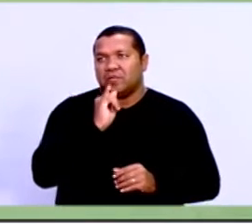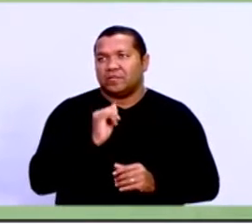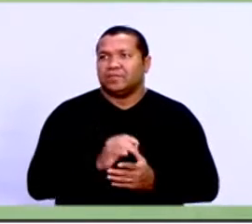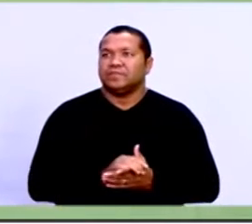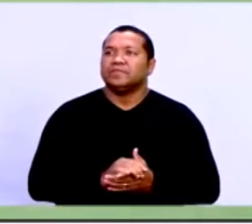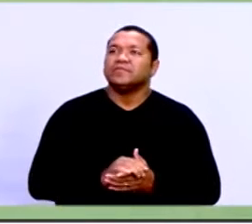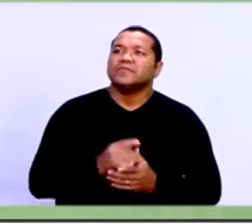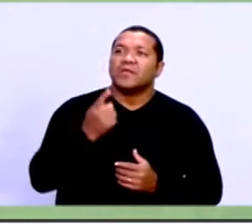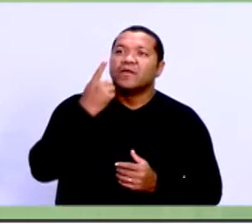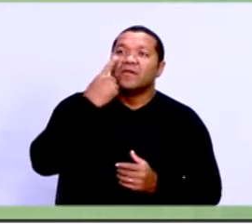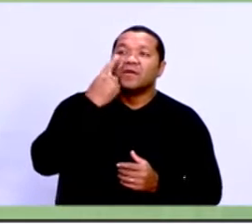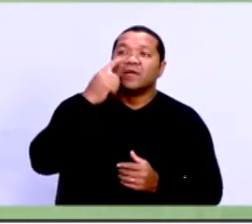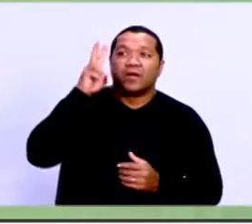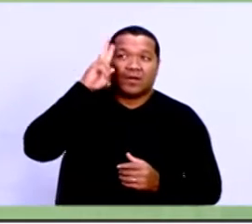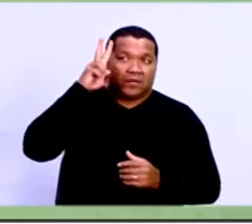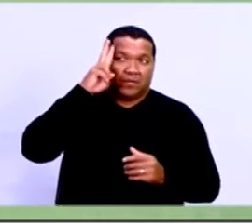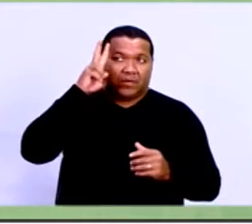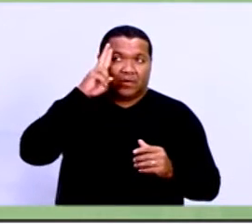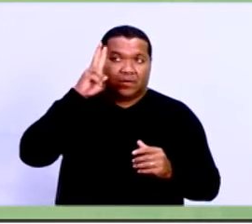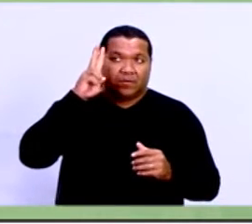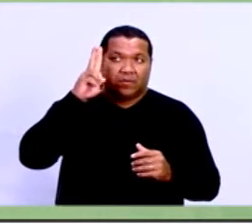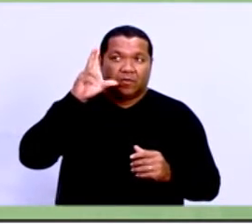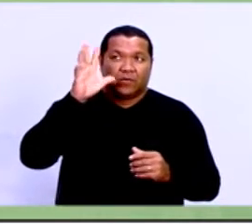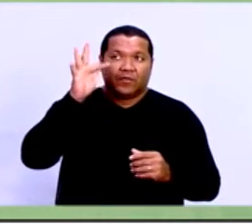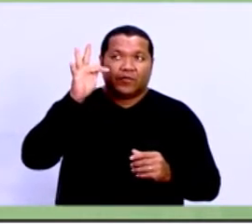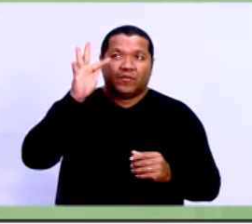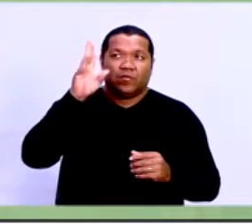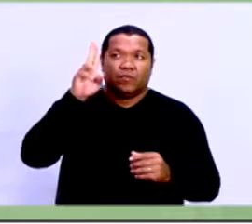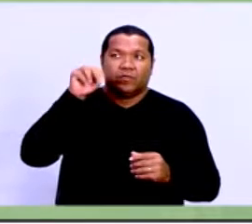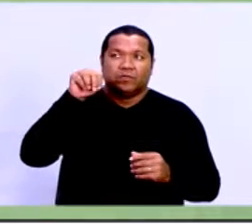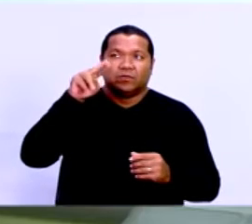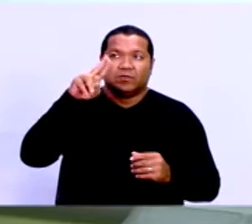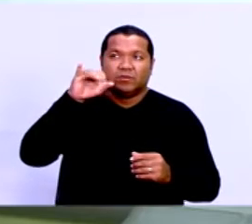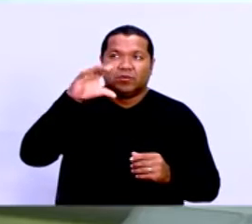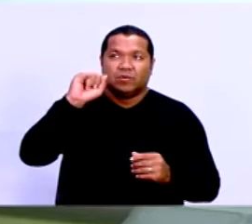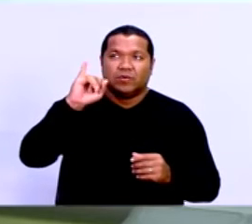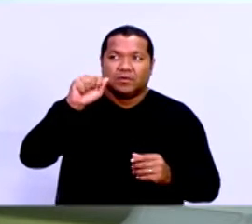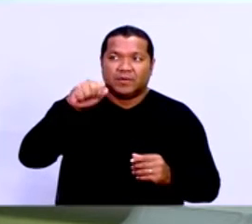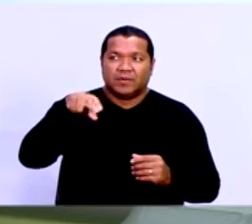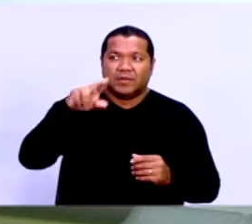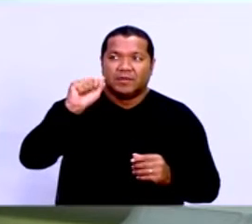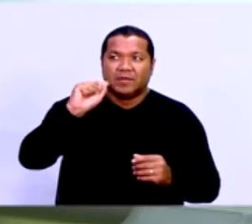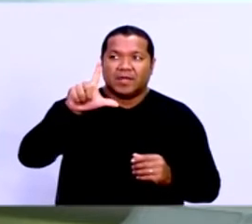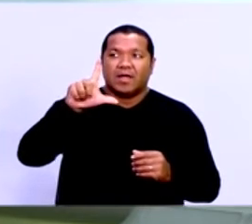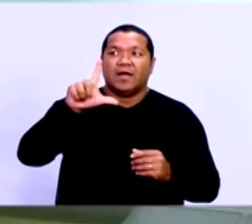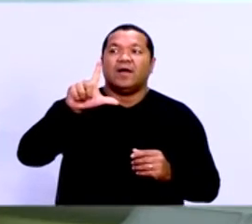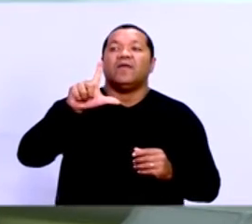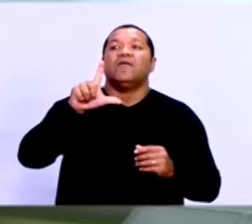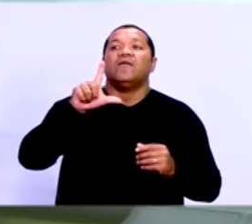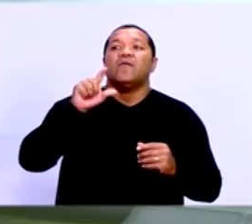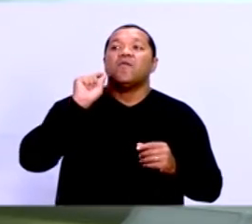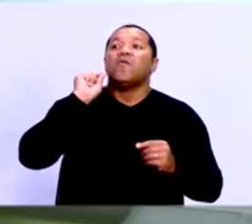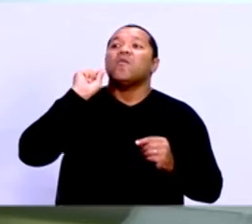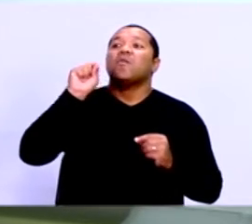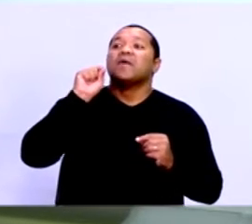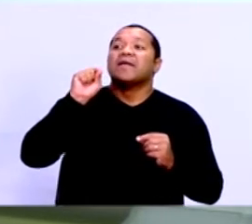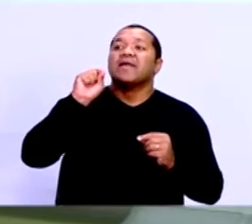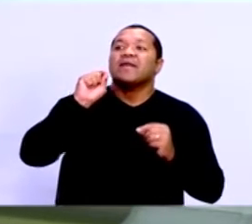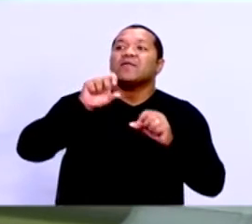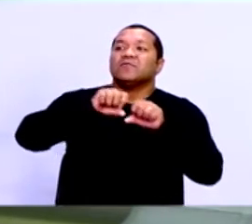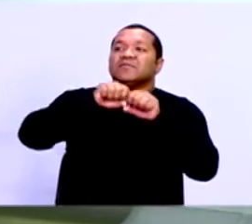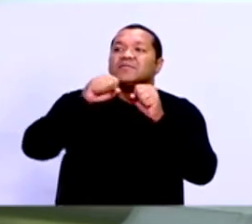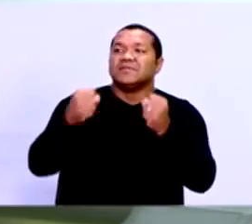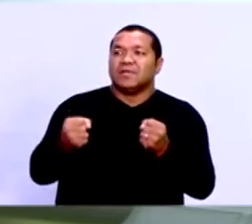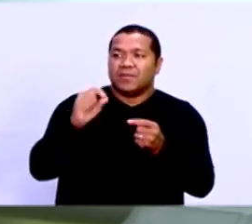fundo jornais lembrando que eu disse para vocês que eu quero saber nos requisitos funcionais é o que o sistema vai fazer